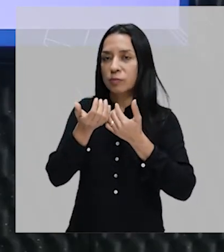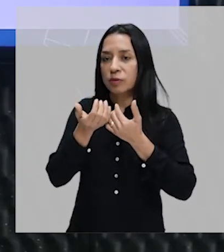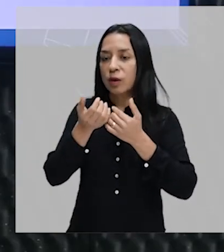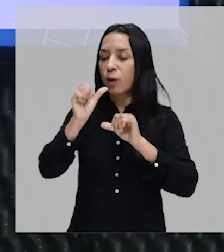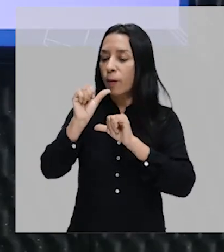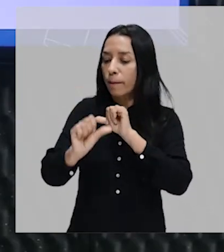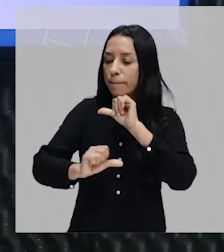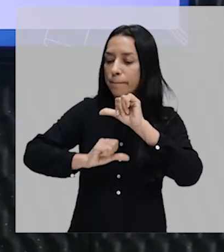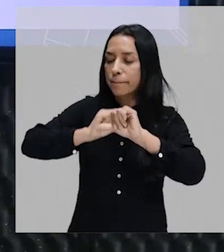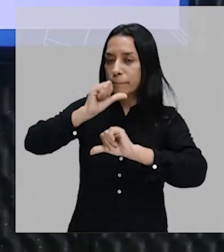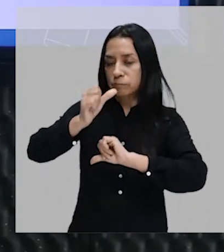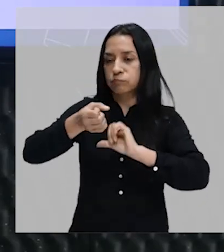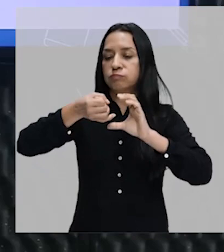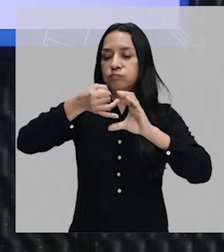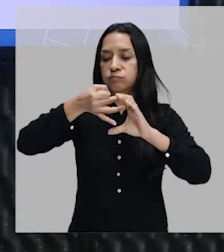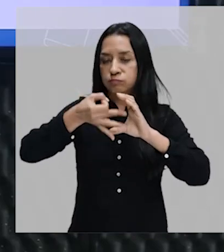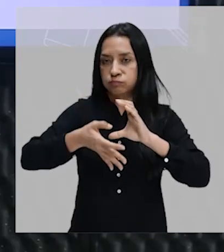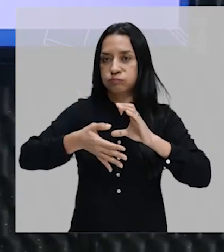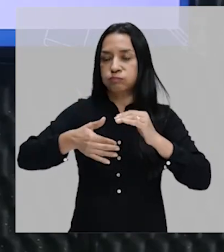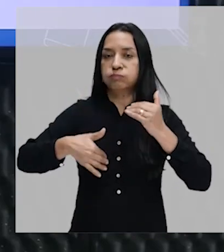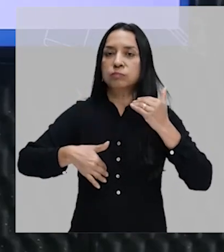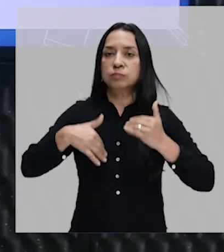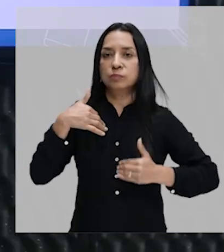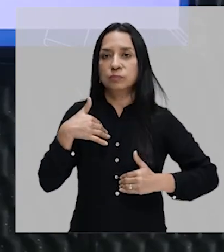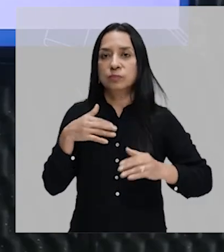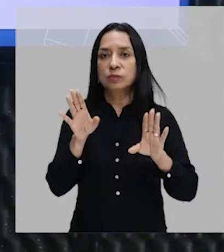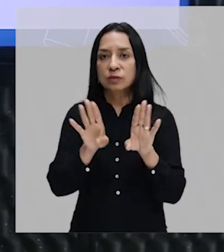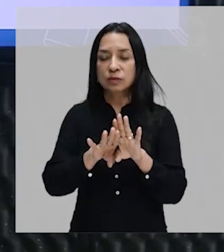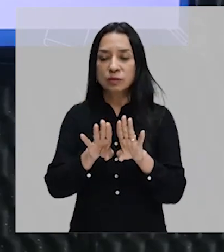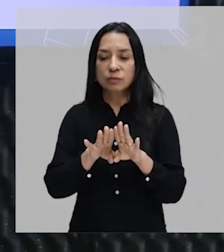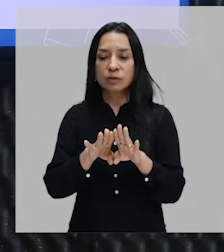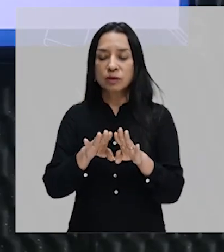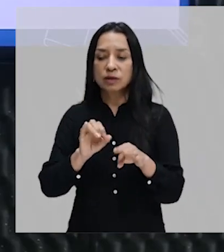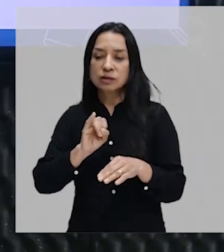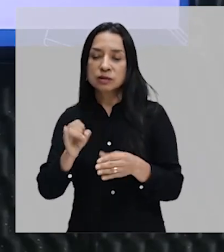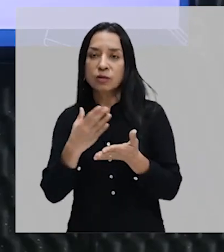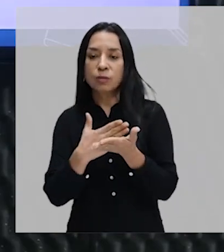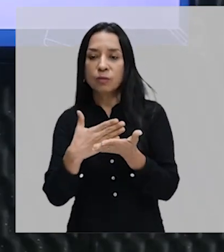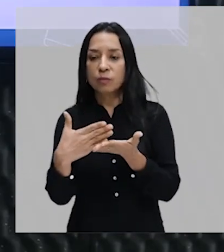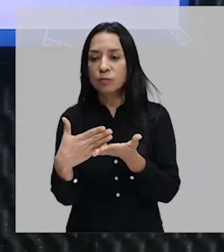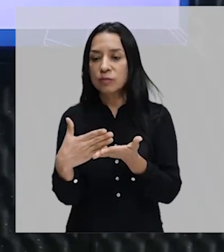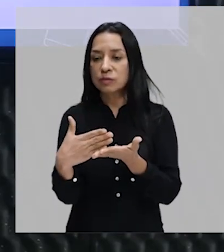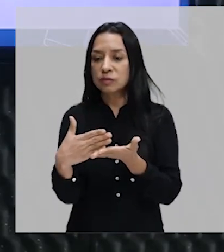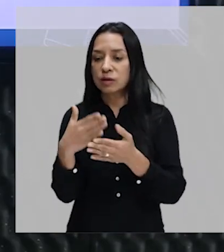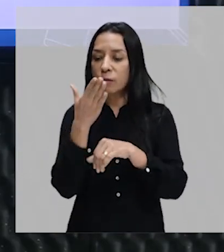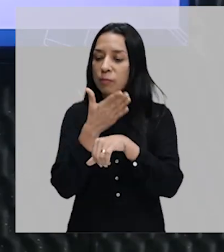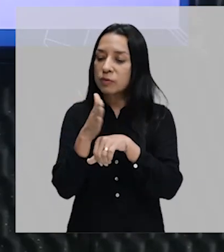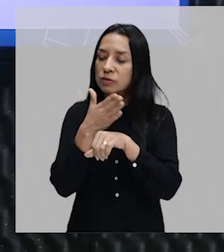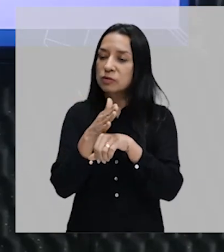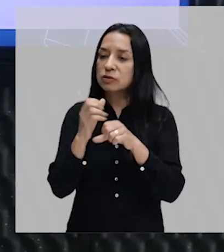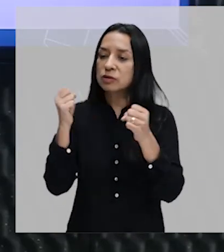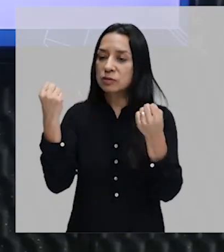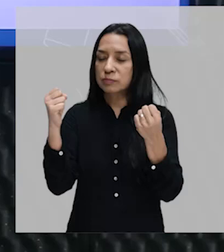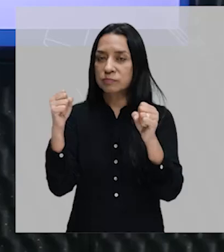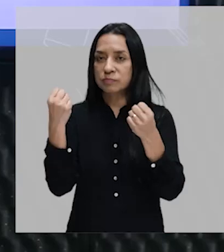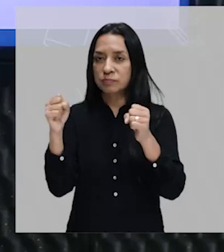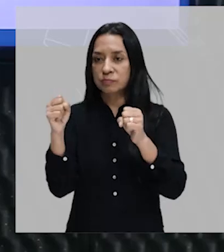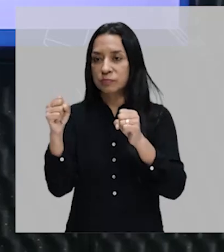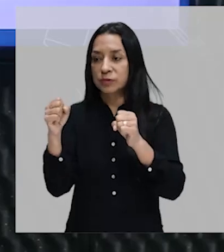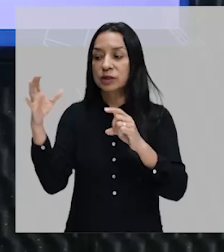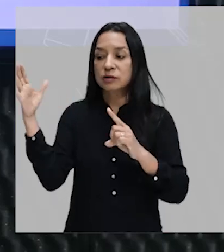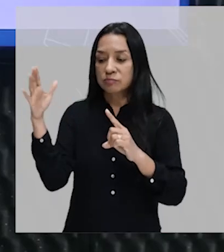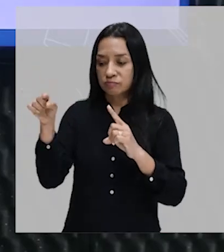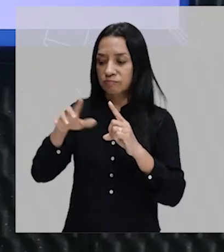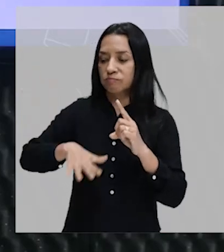minha característica física. Da mesma forma também, se eu começar a me exercitar, o fator ambiental está contribuindo para que eu